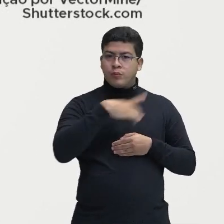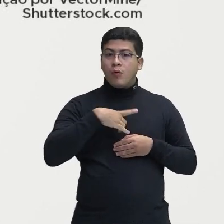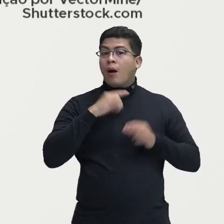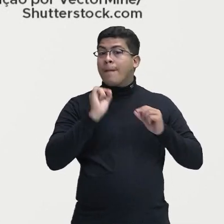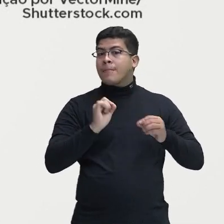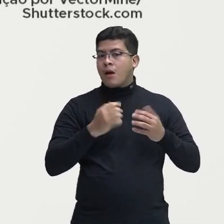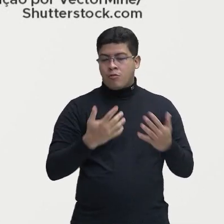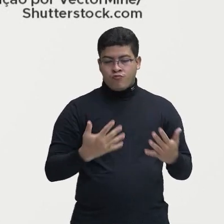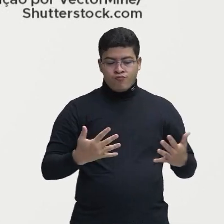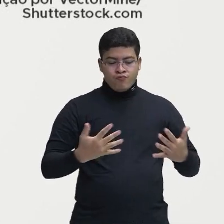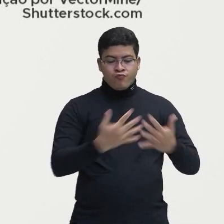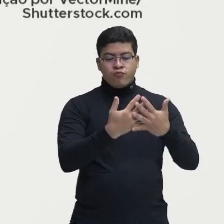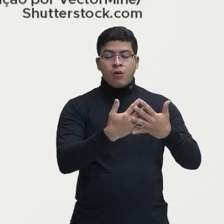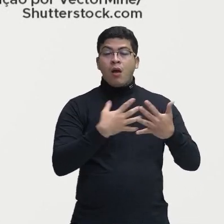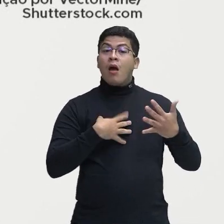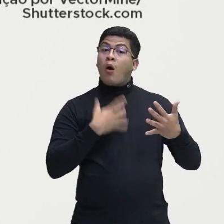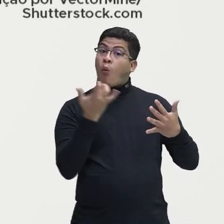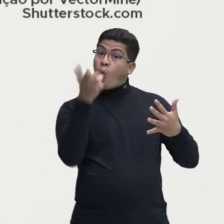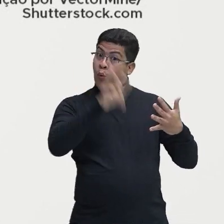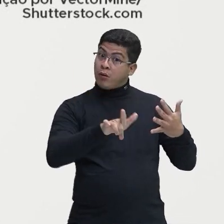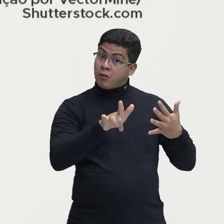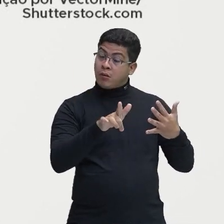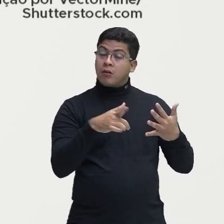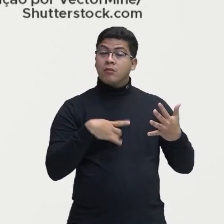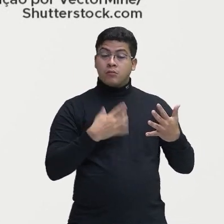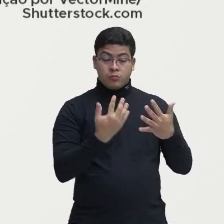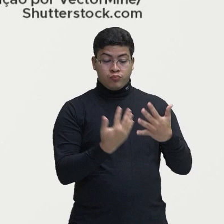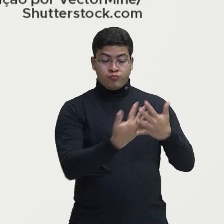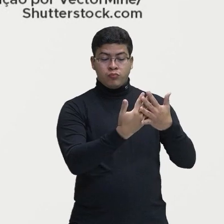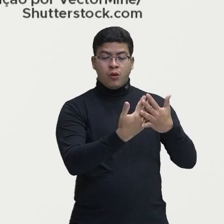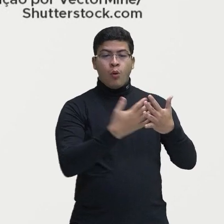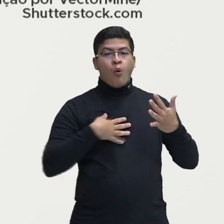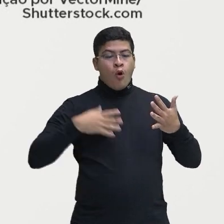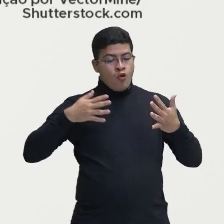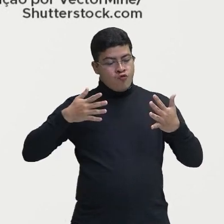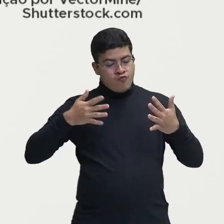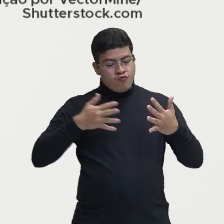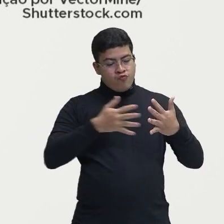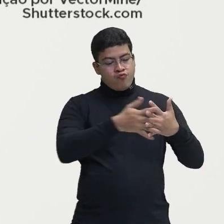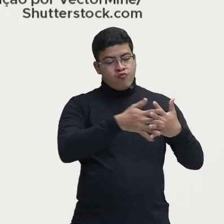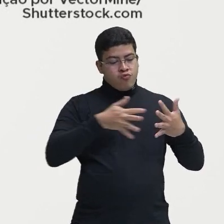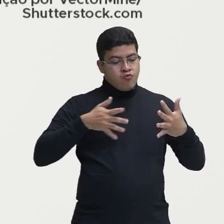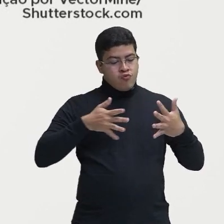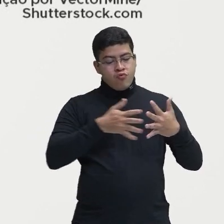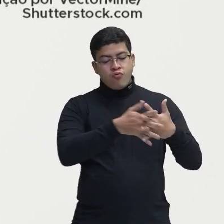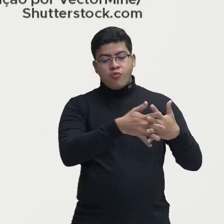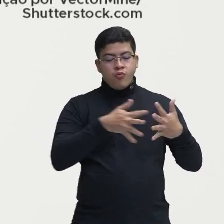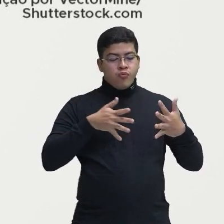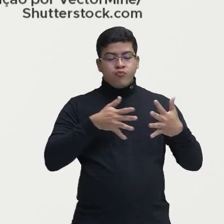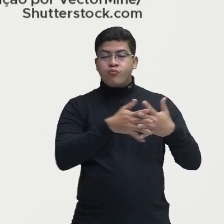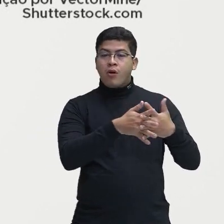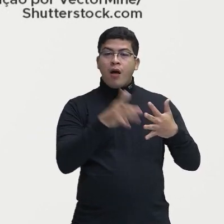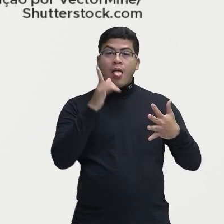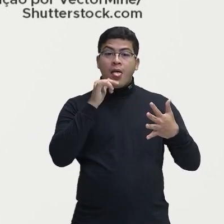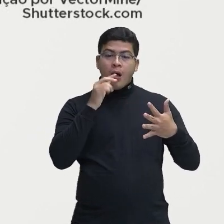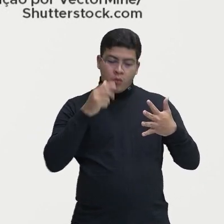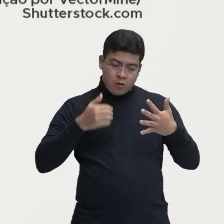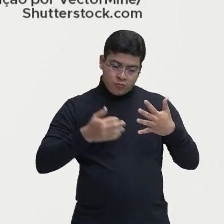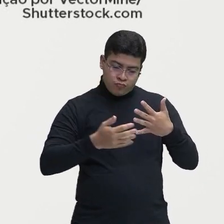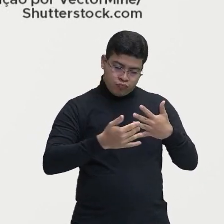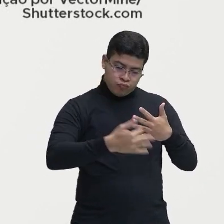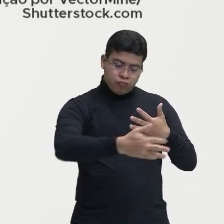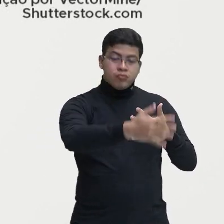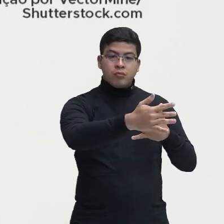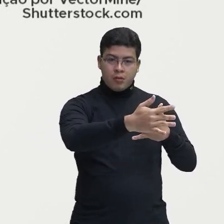unidades filtrantes, onde é efetuado o processo de filtração. Nesse tanque da filtração, existem os